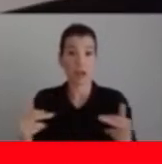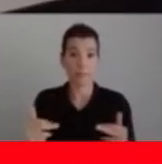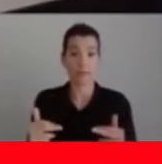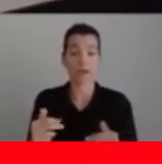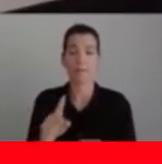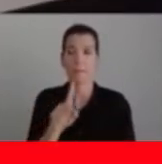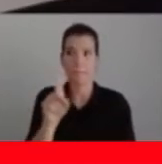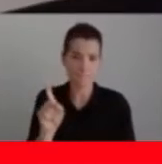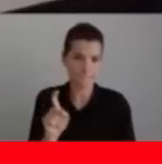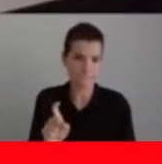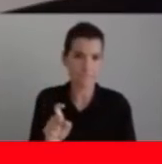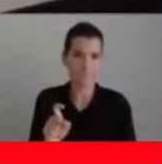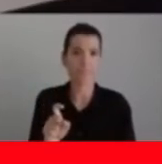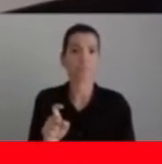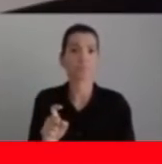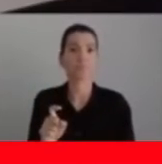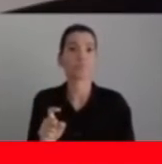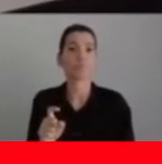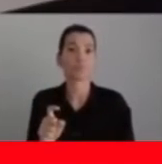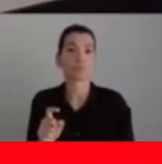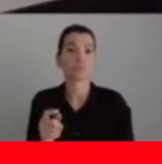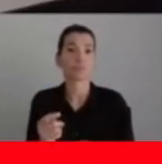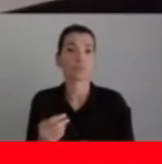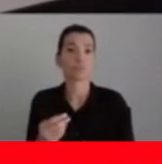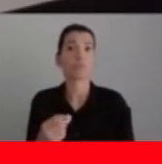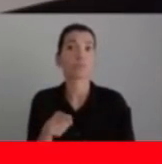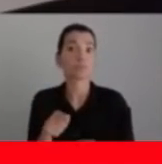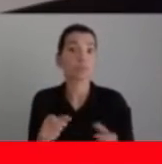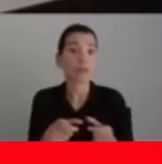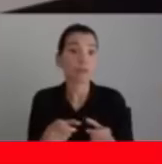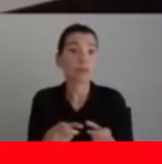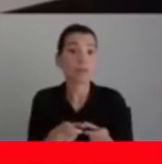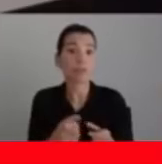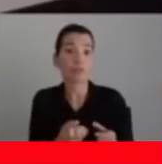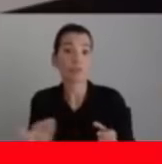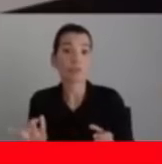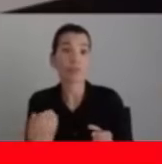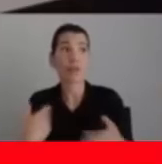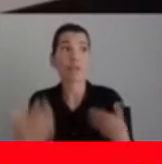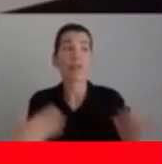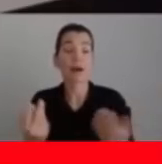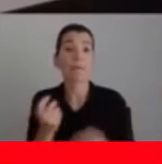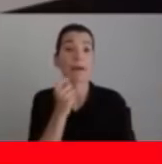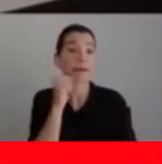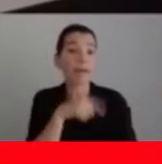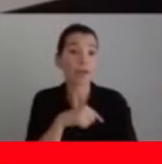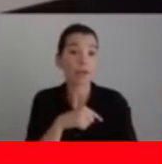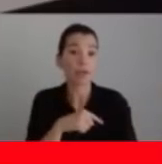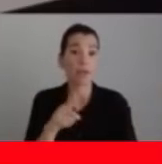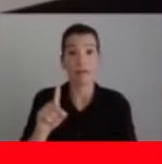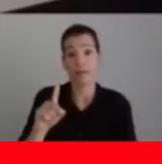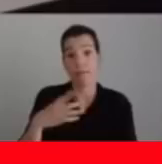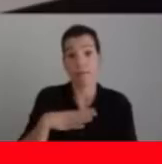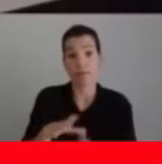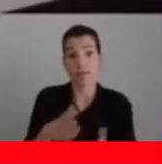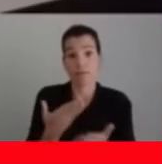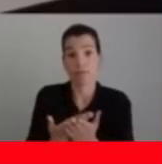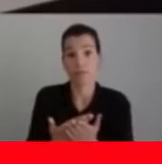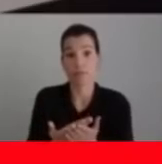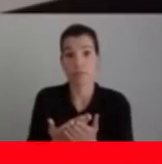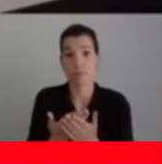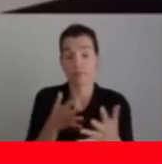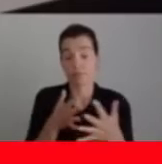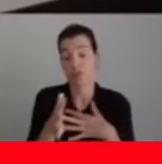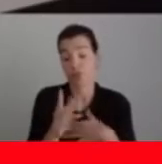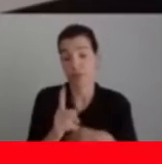para quem ou quem foram entregues esses bilhetes e gostaria de fazer uma sugestão A bem da Transparência que